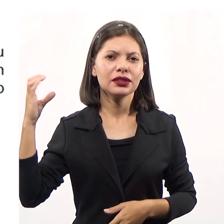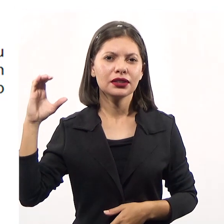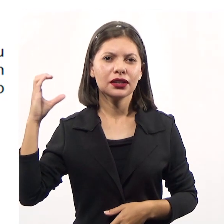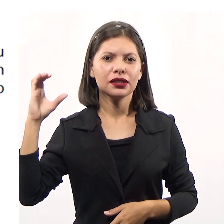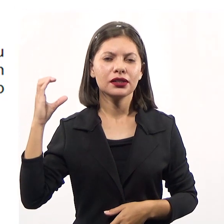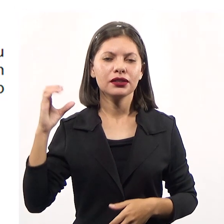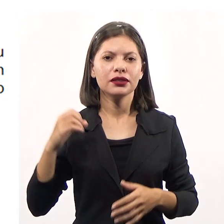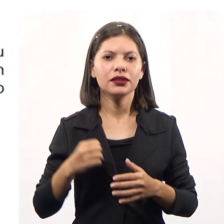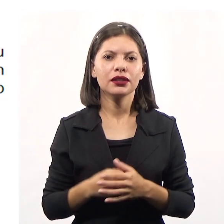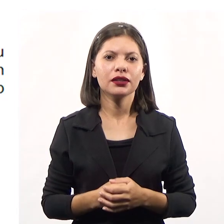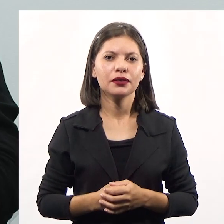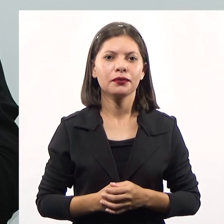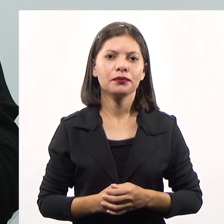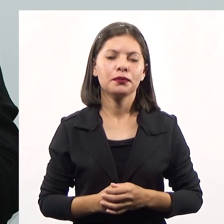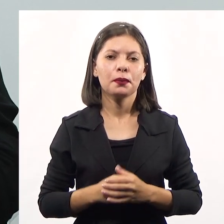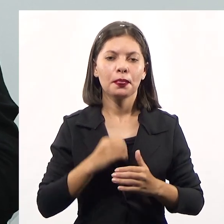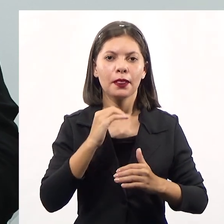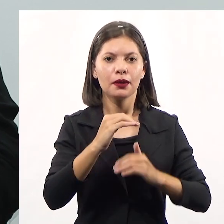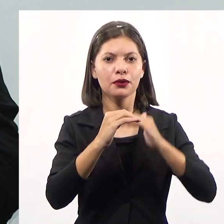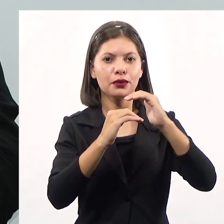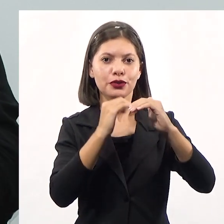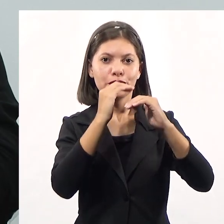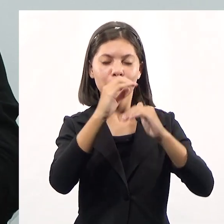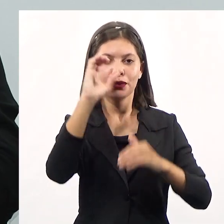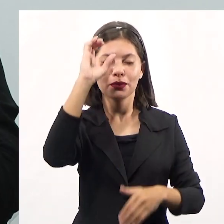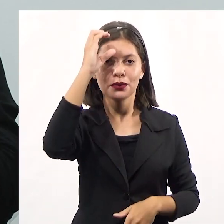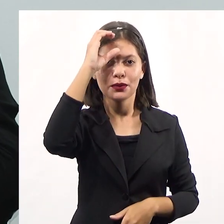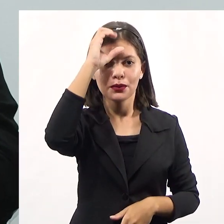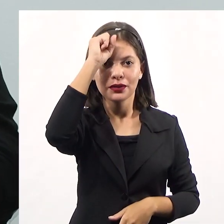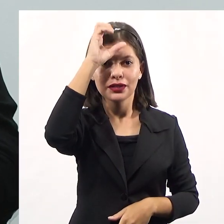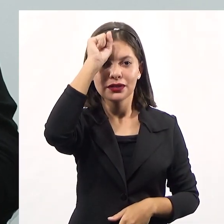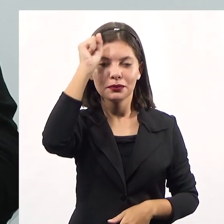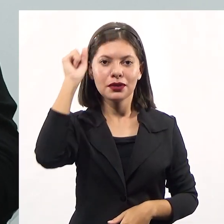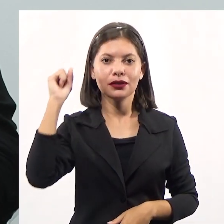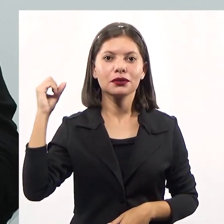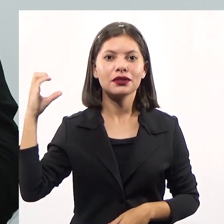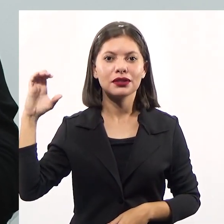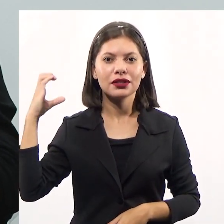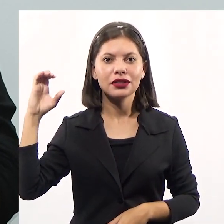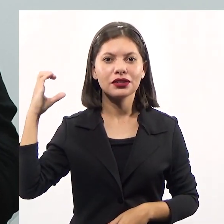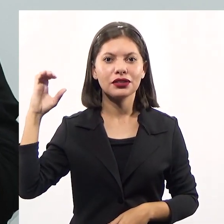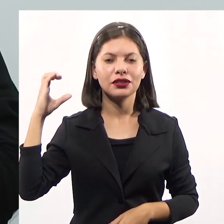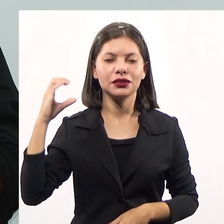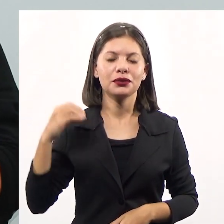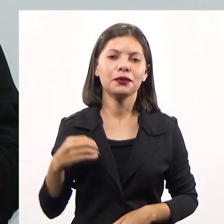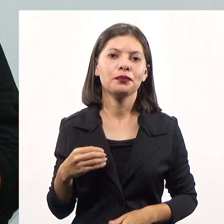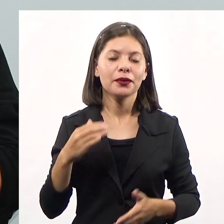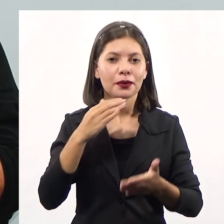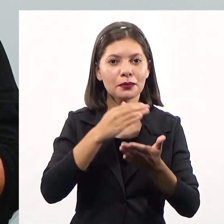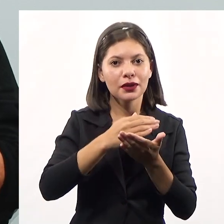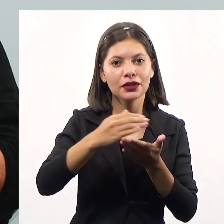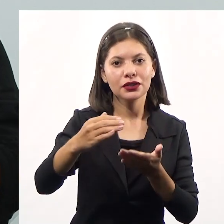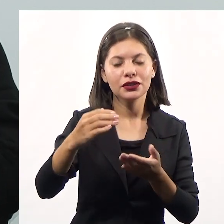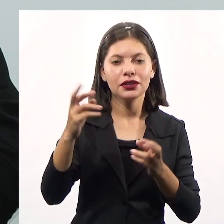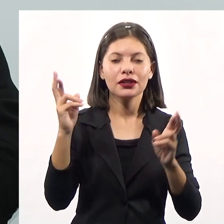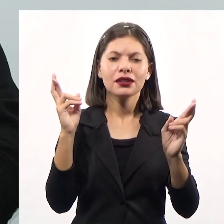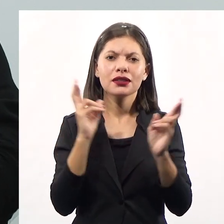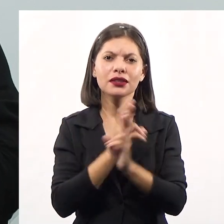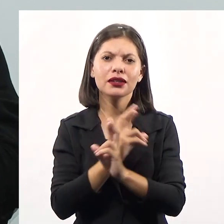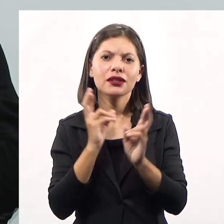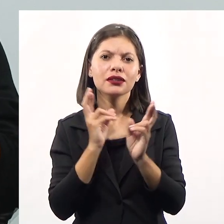ciência, a gente também busca construir esse conhecimento científico a partir dessa nossa relação